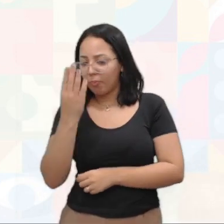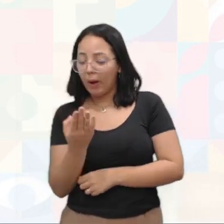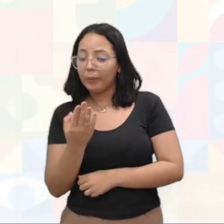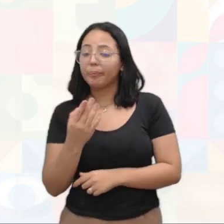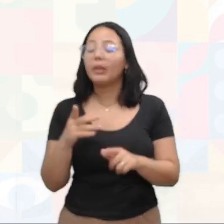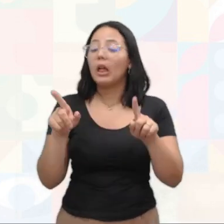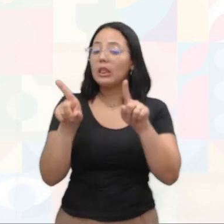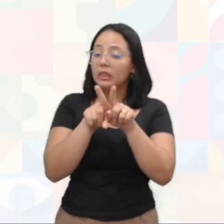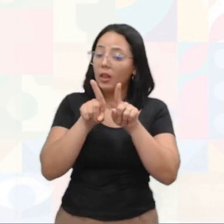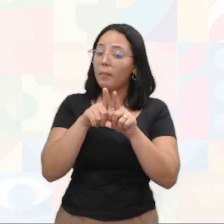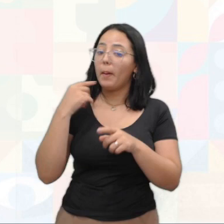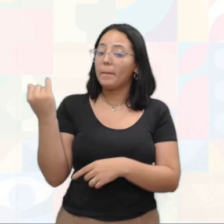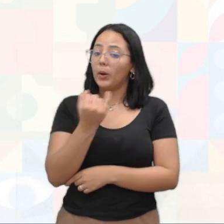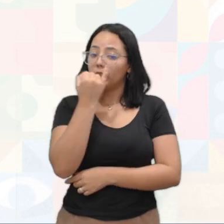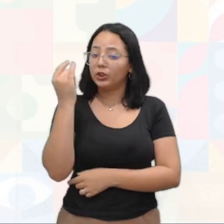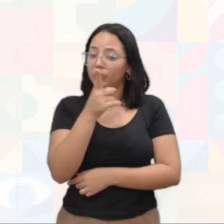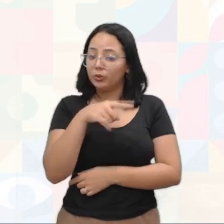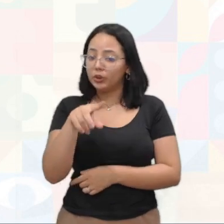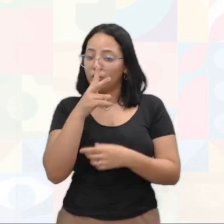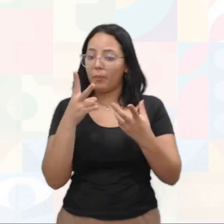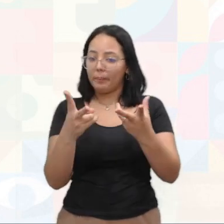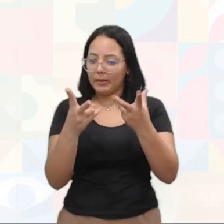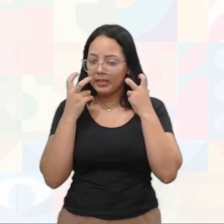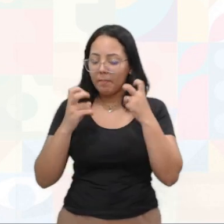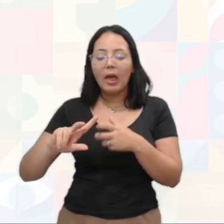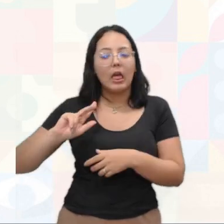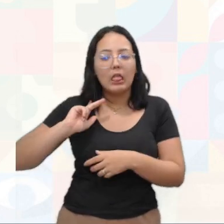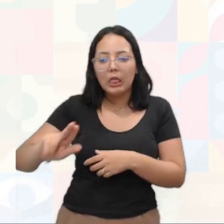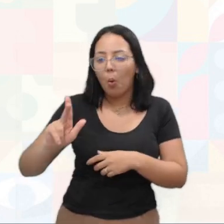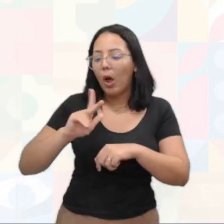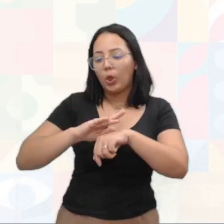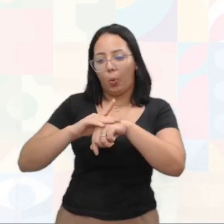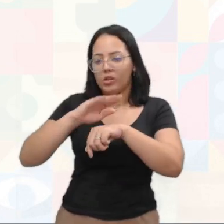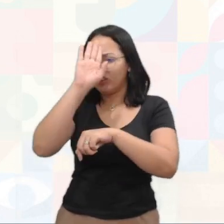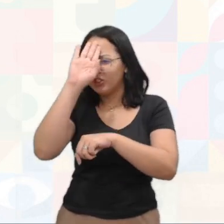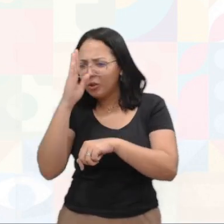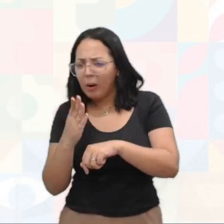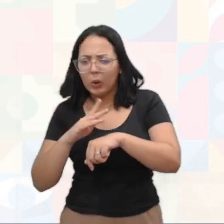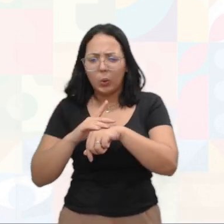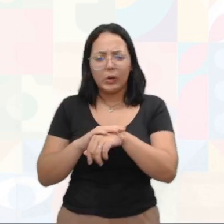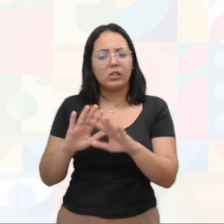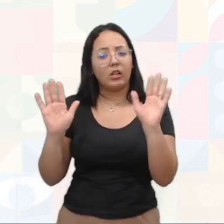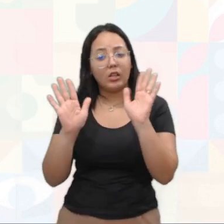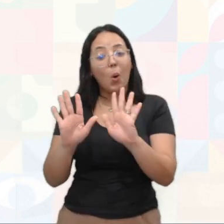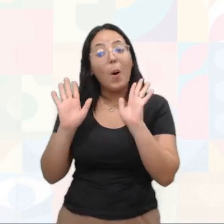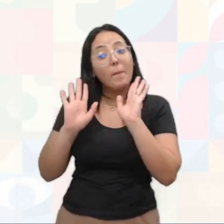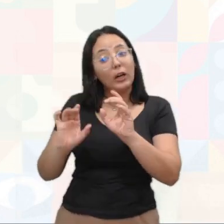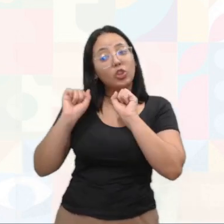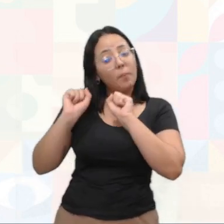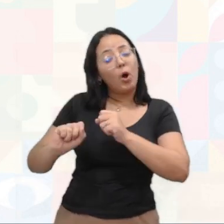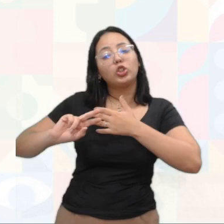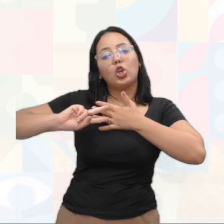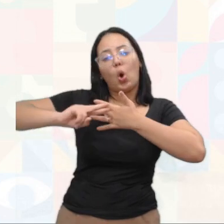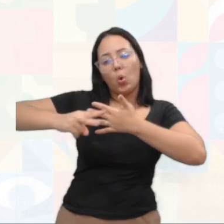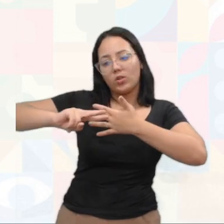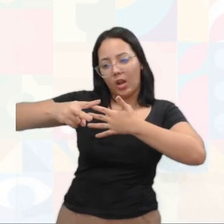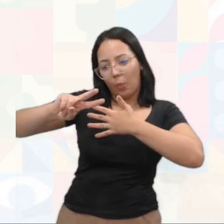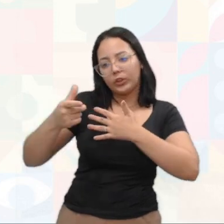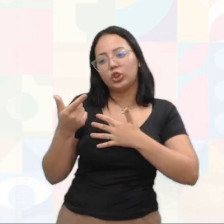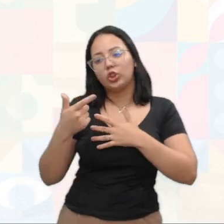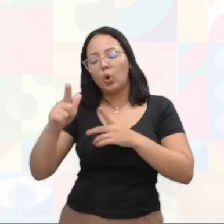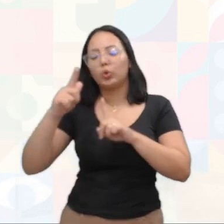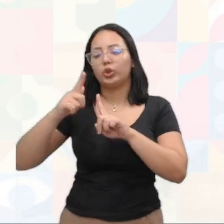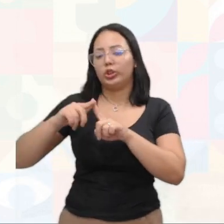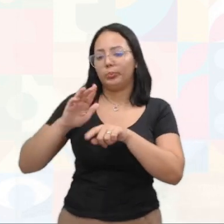Desmaio em si, é importante vocês observarem isso, não é uma doença, mas pode ser consequência de outros